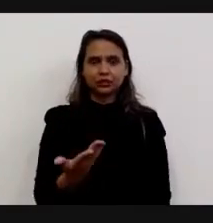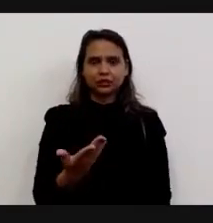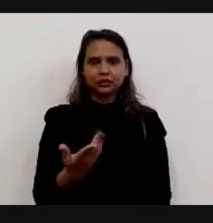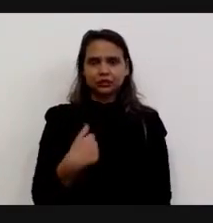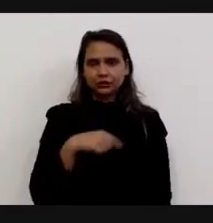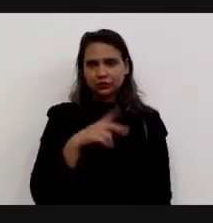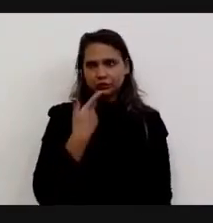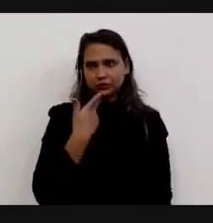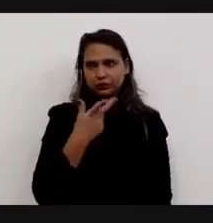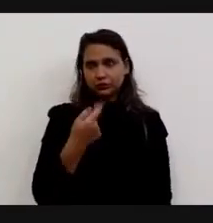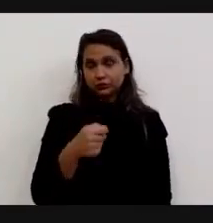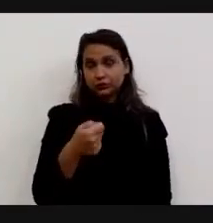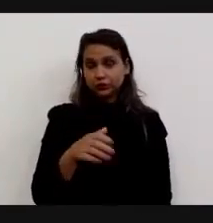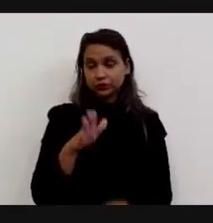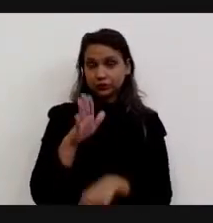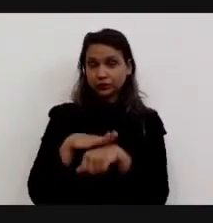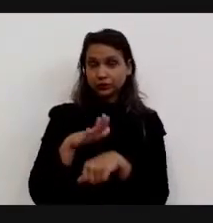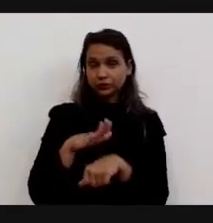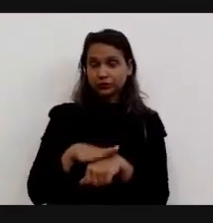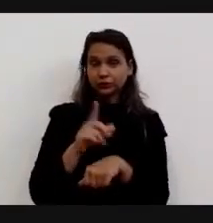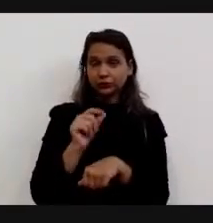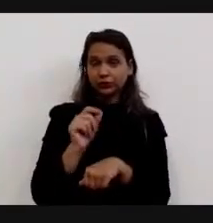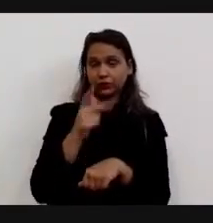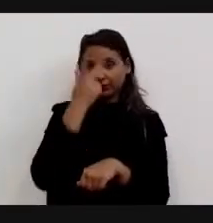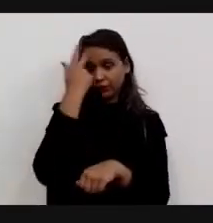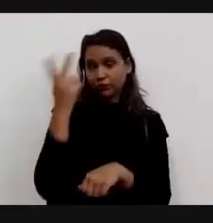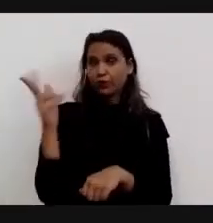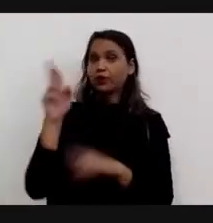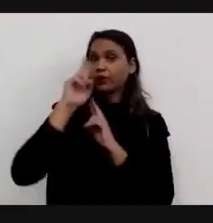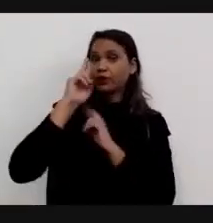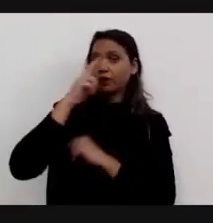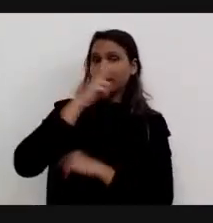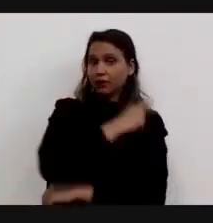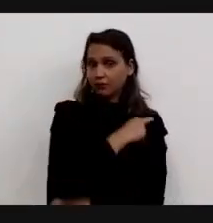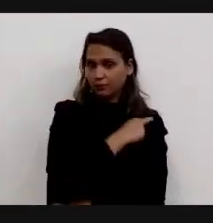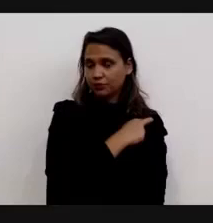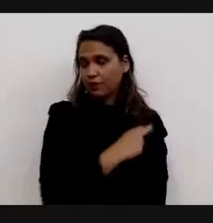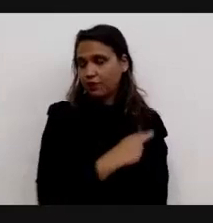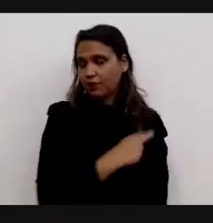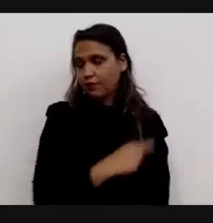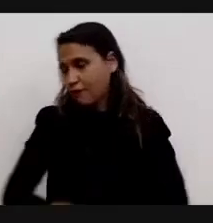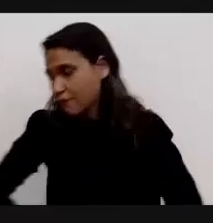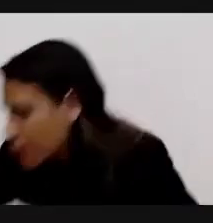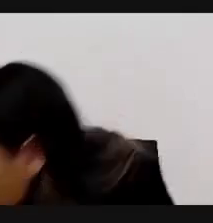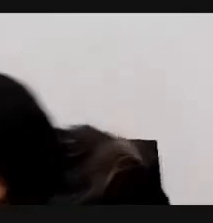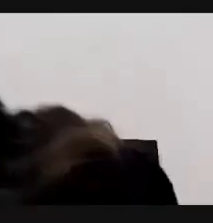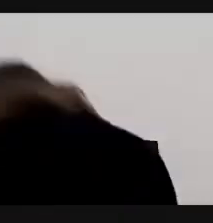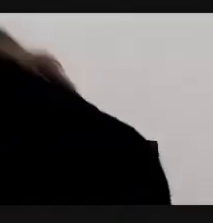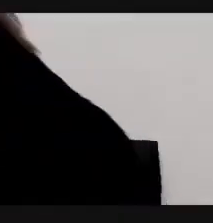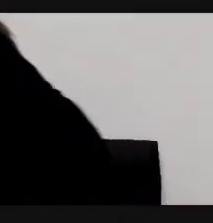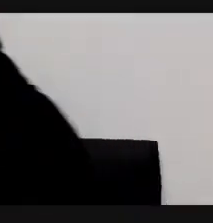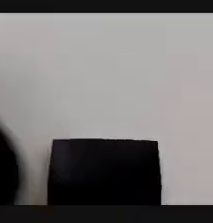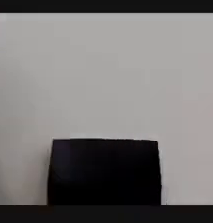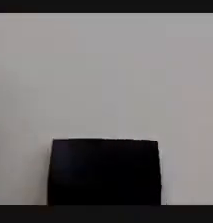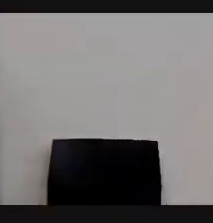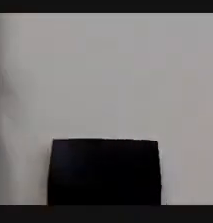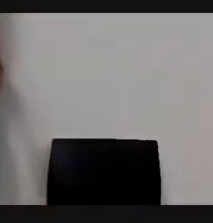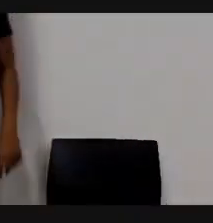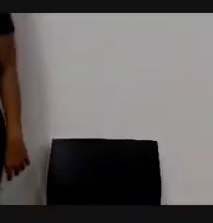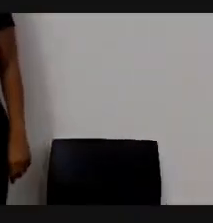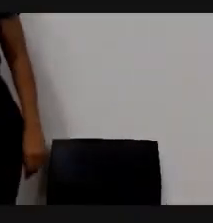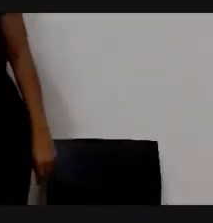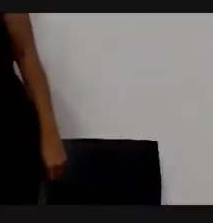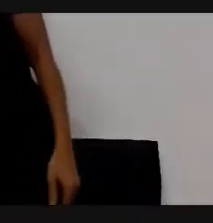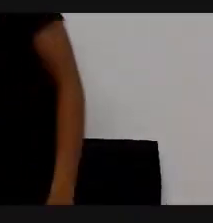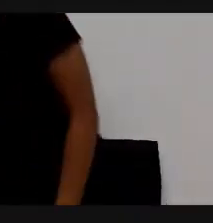Eu falo assim, eu acho que tem que surgir de quem está lá. Eu entendo muito bem de legislativo municipal. Eu nem